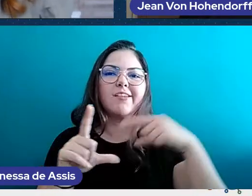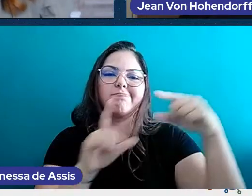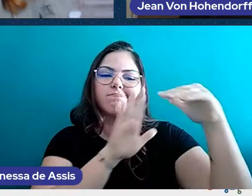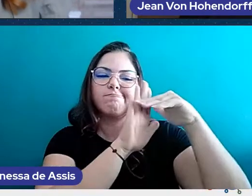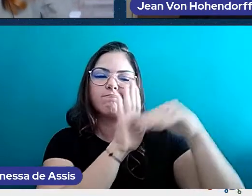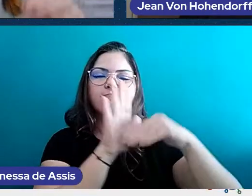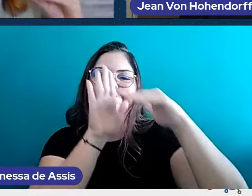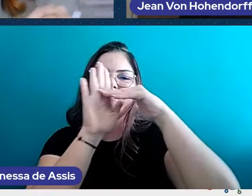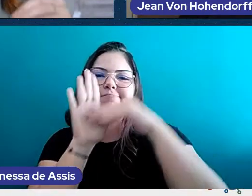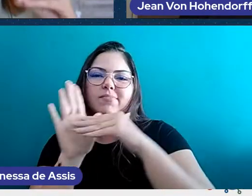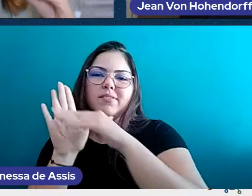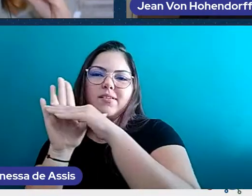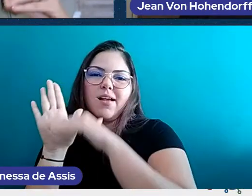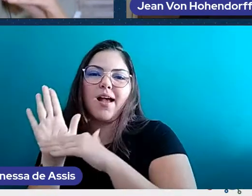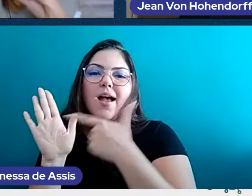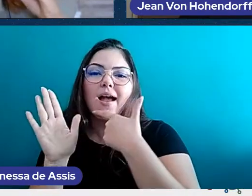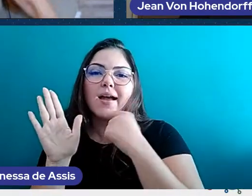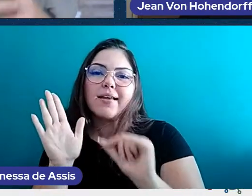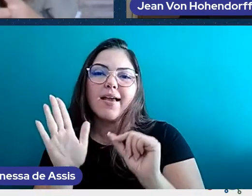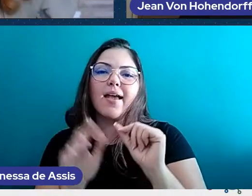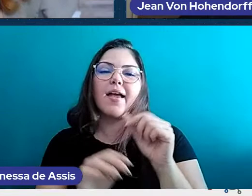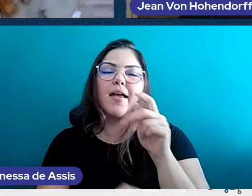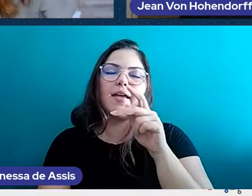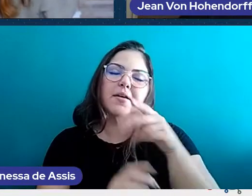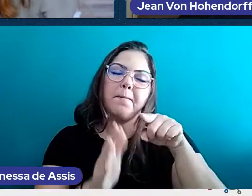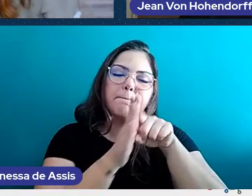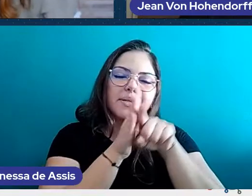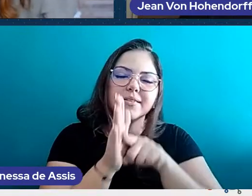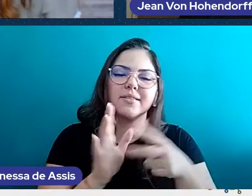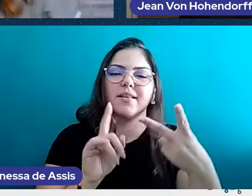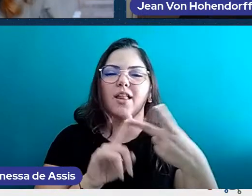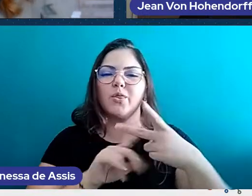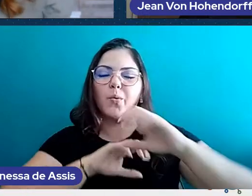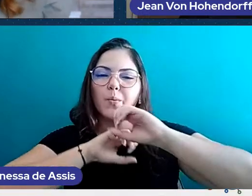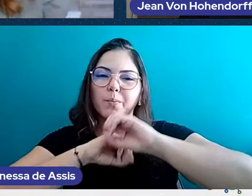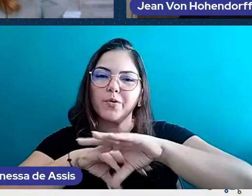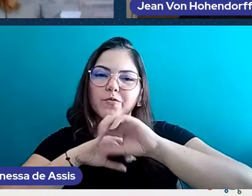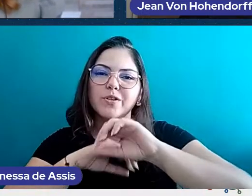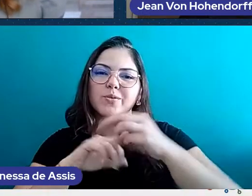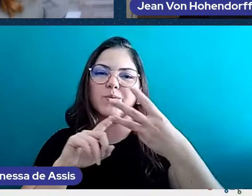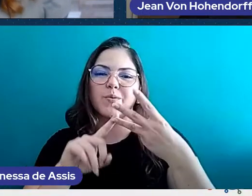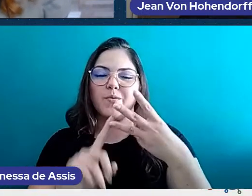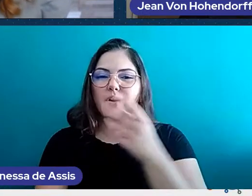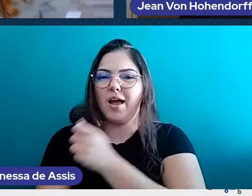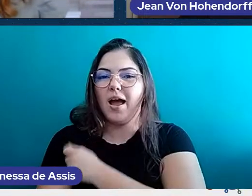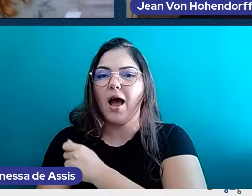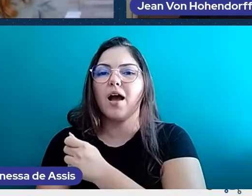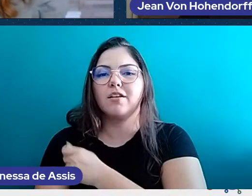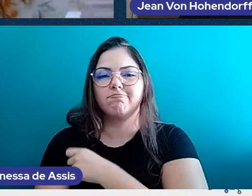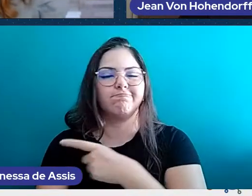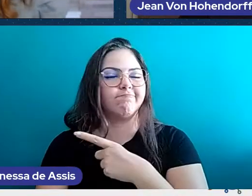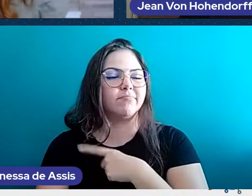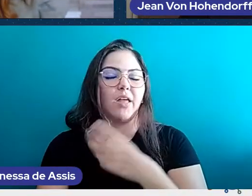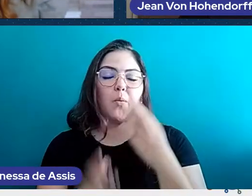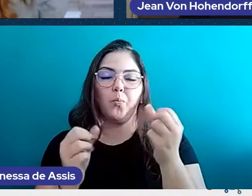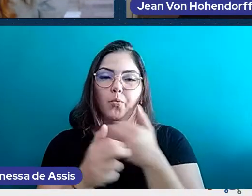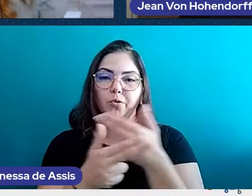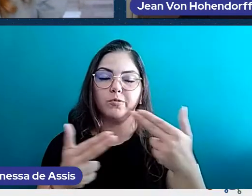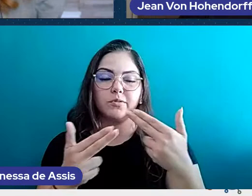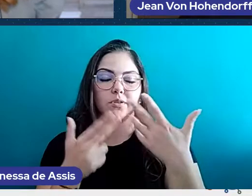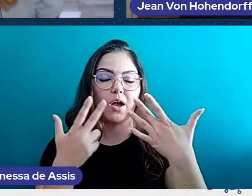discente, muita coisa maravilhosa nas playlists aí da SNPC.